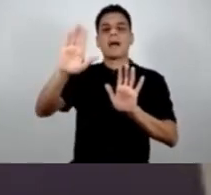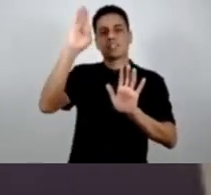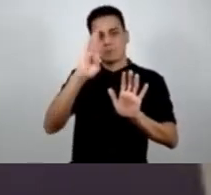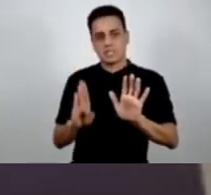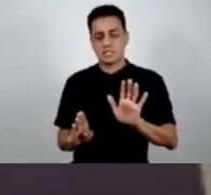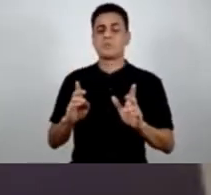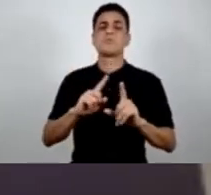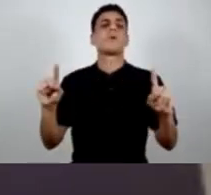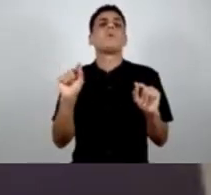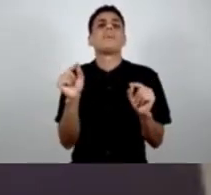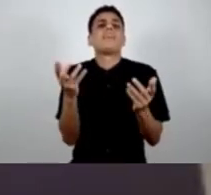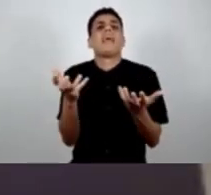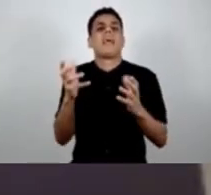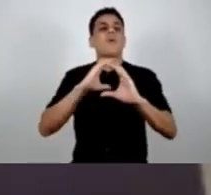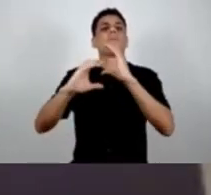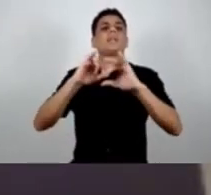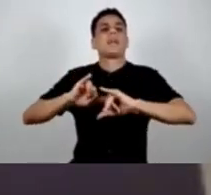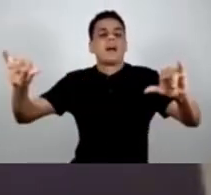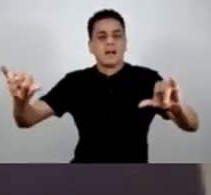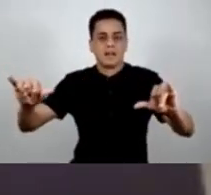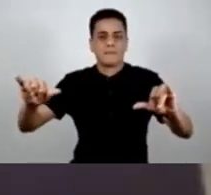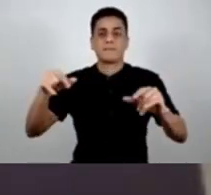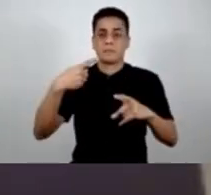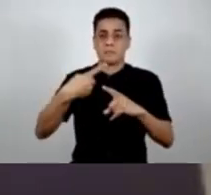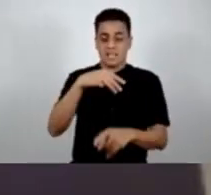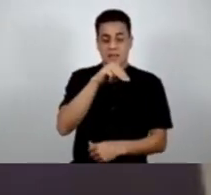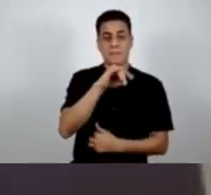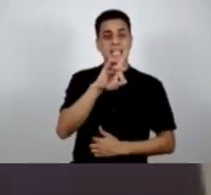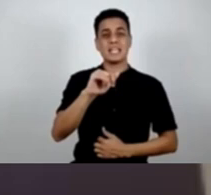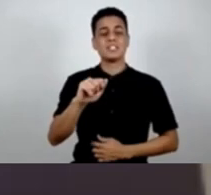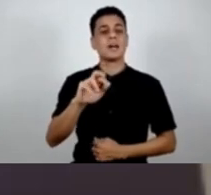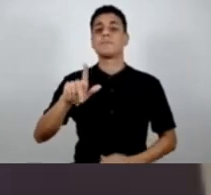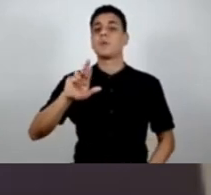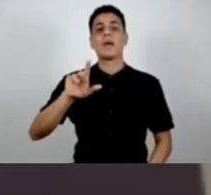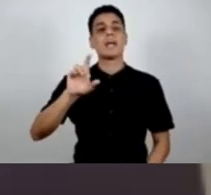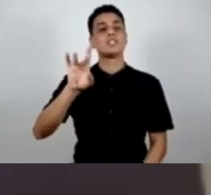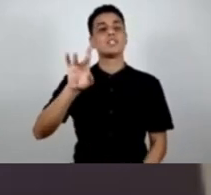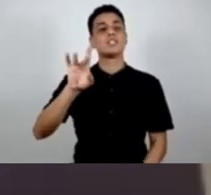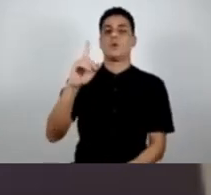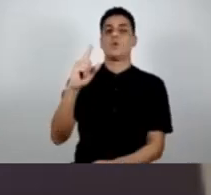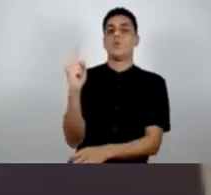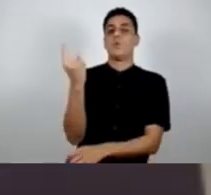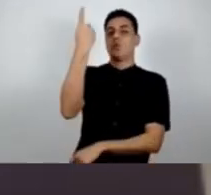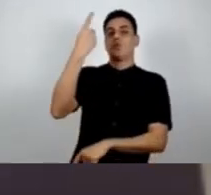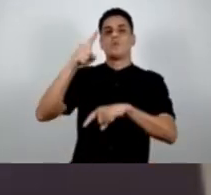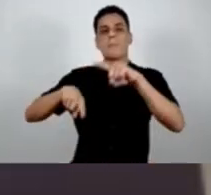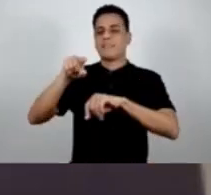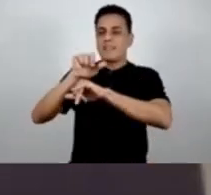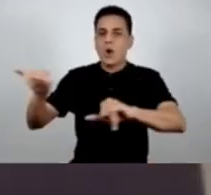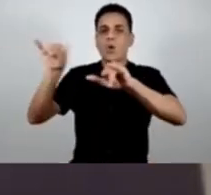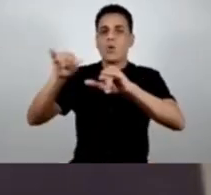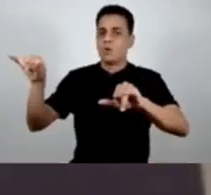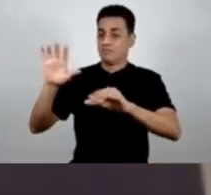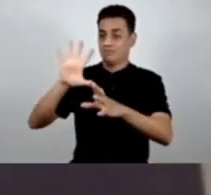Sem tomar em conta que mídia não somente são veículos, mas também são atores com agendas